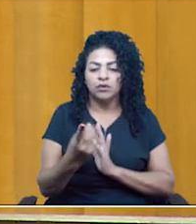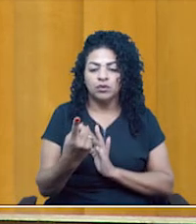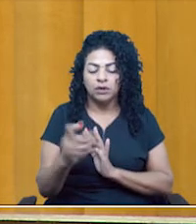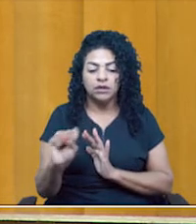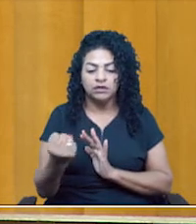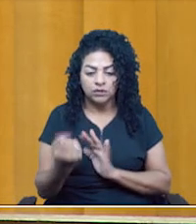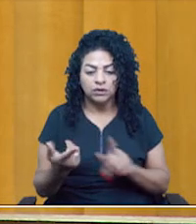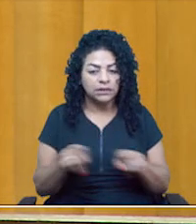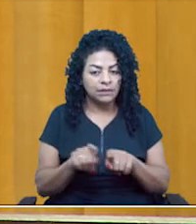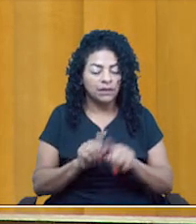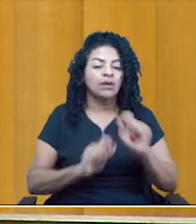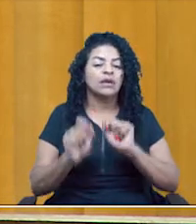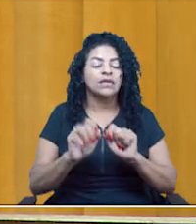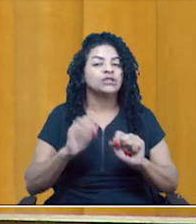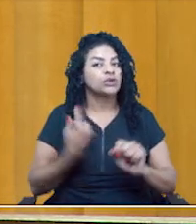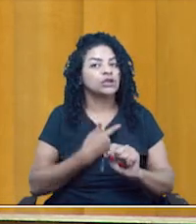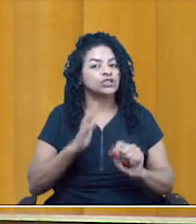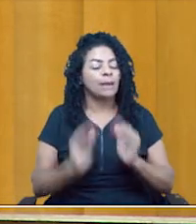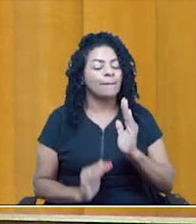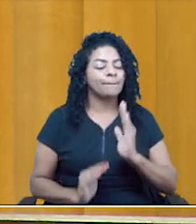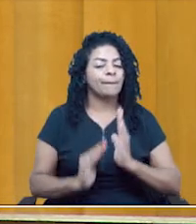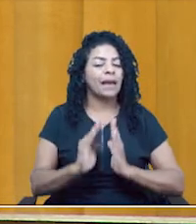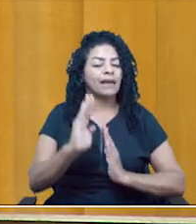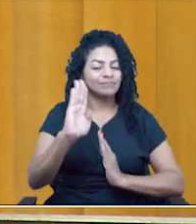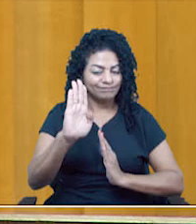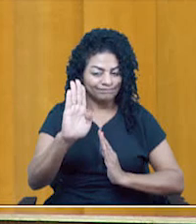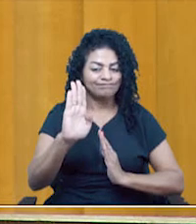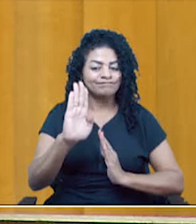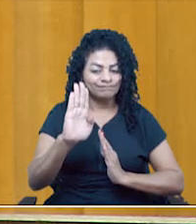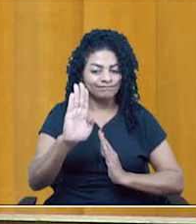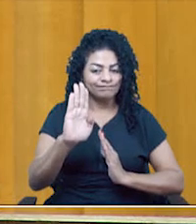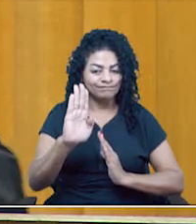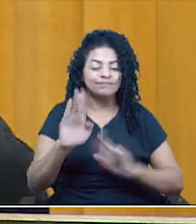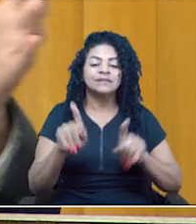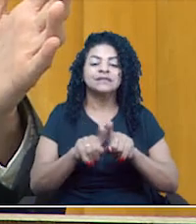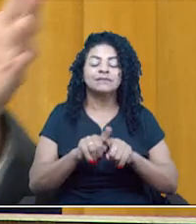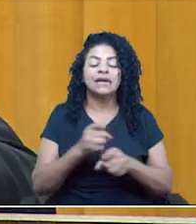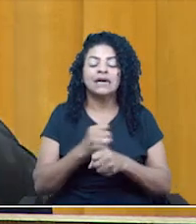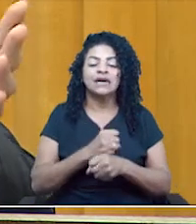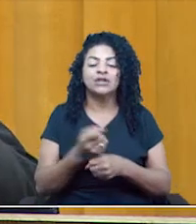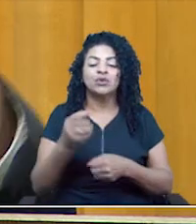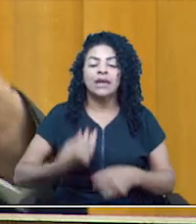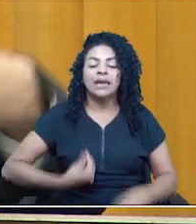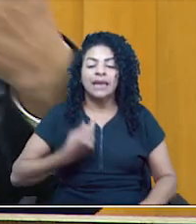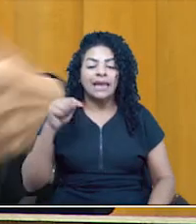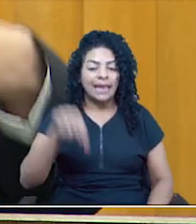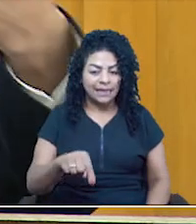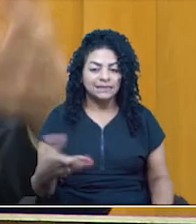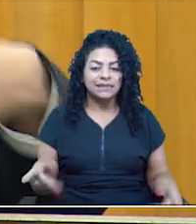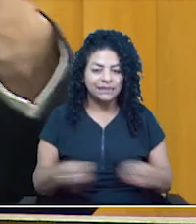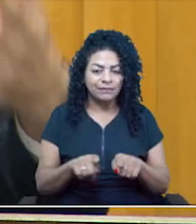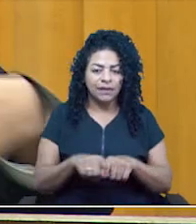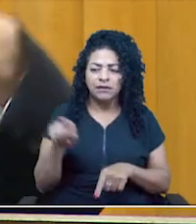estamos sendo ultrapassados já este ano nisso, e não há tendência de baixa. Imagino que todos os senhores dos seus tribunais estão vendo as